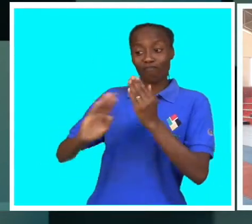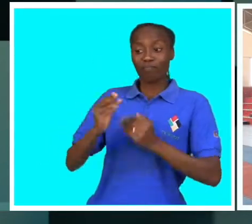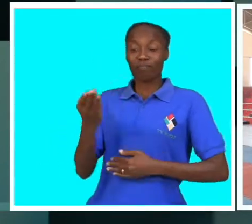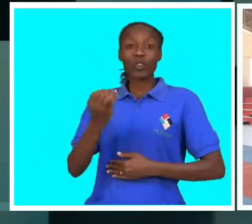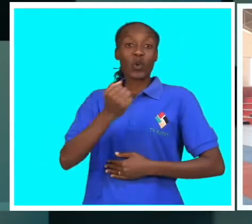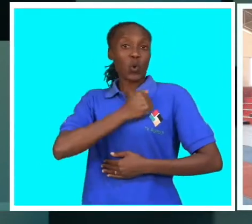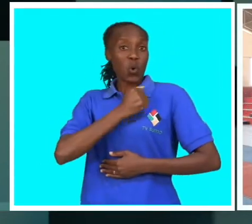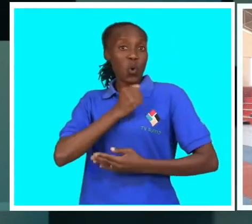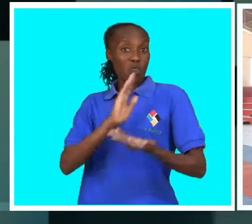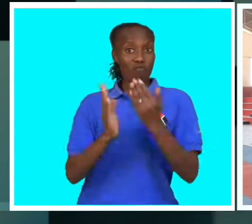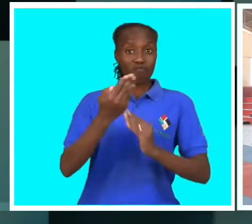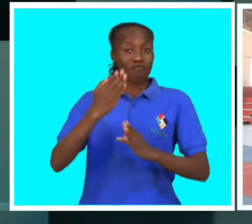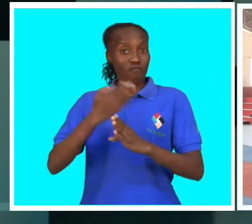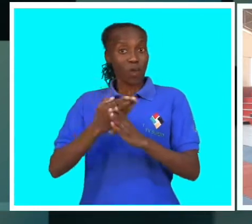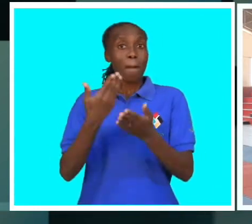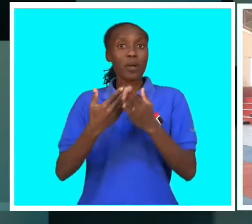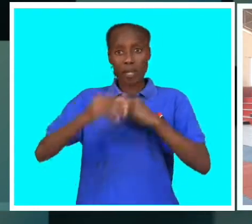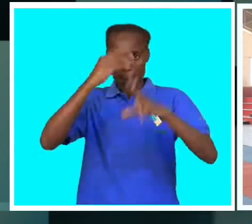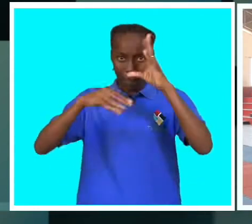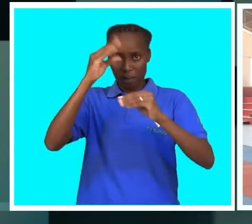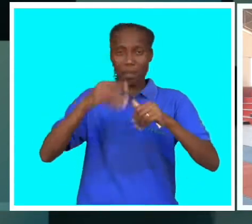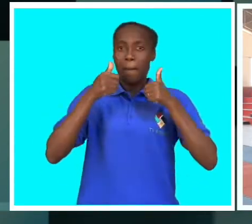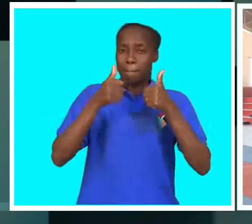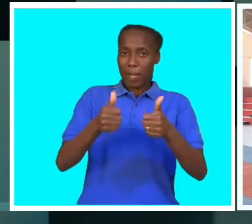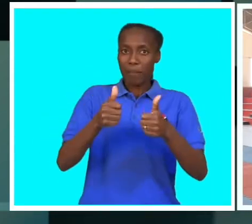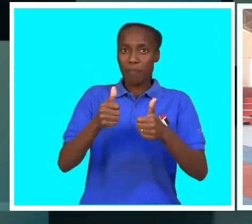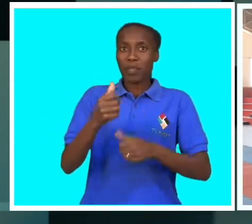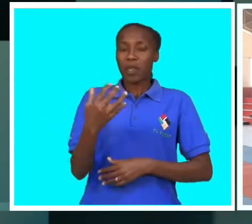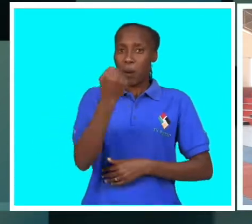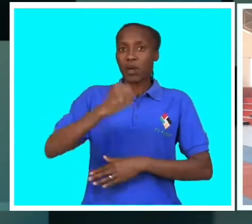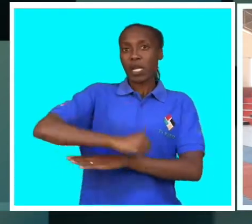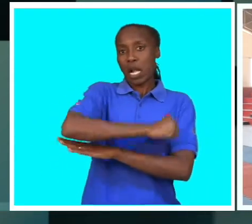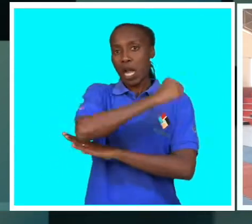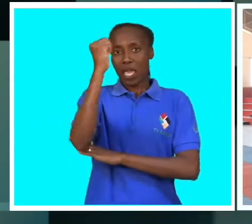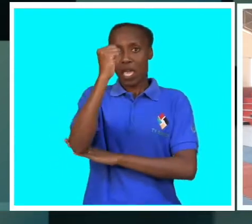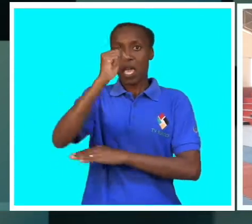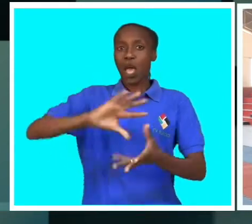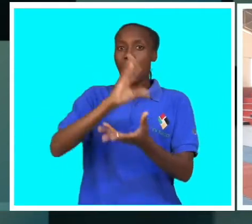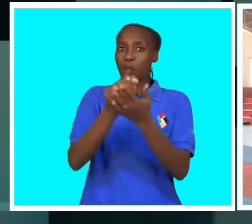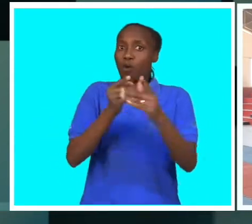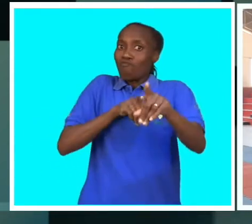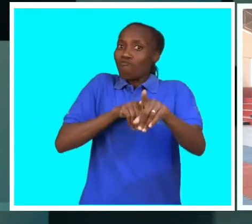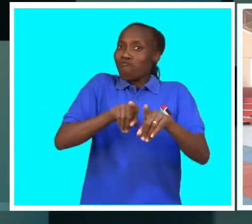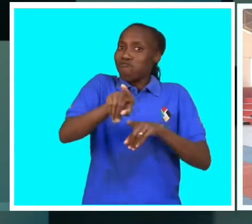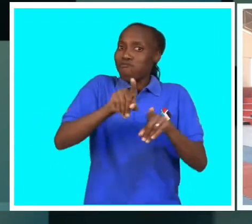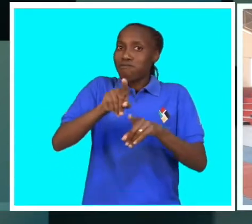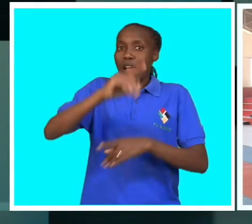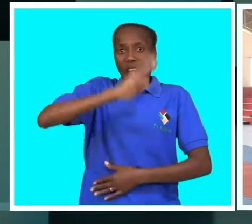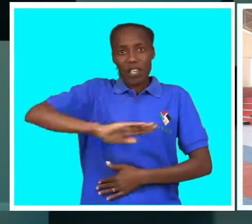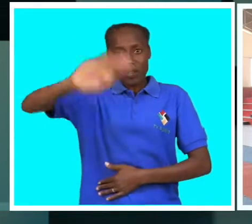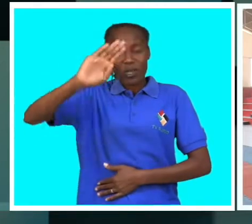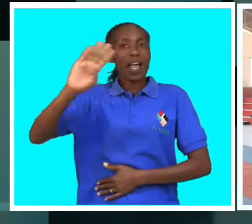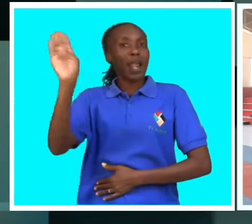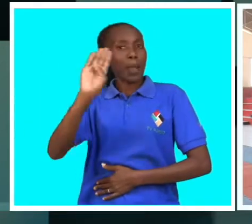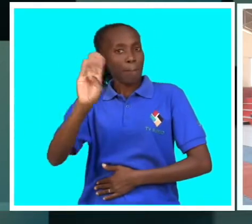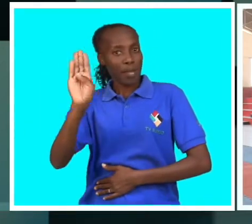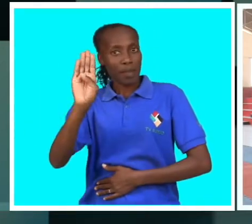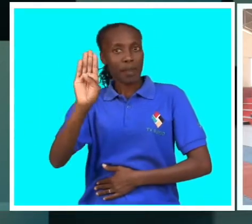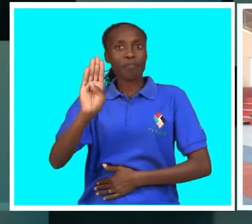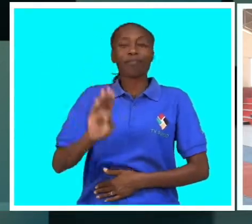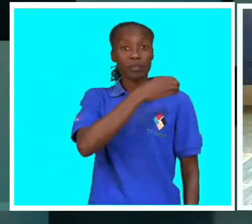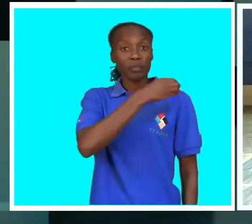Eu também gosto de treinar Karate para aprender muito bem. Para conseguir ganhar todos os campeonatos nacionais na beira.